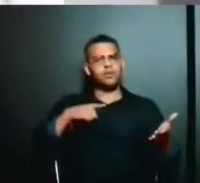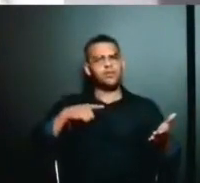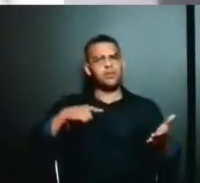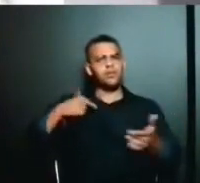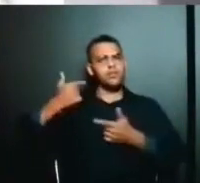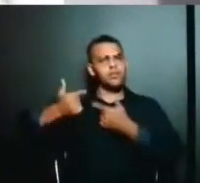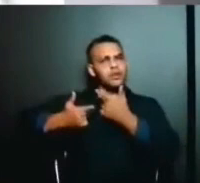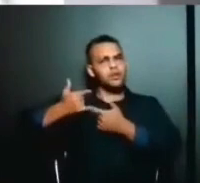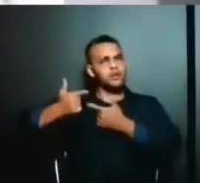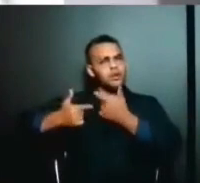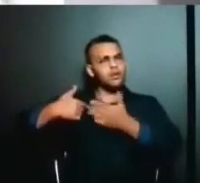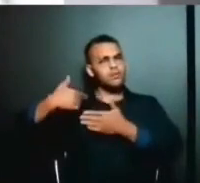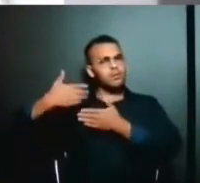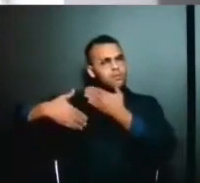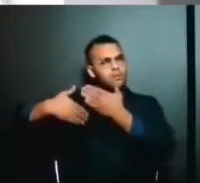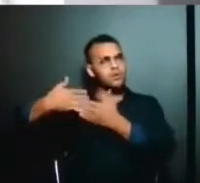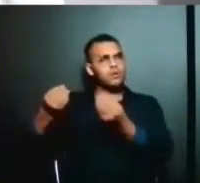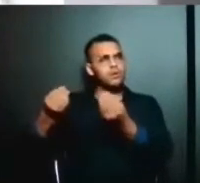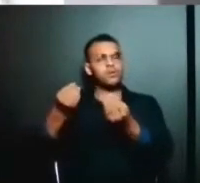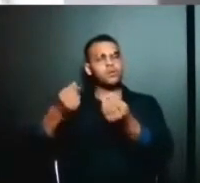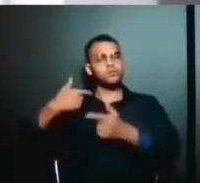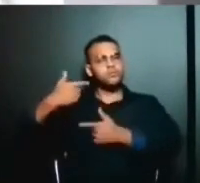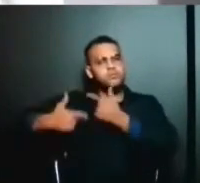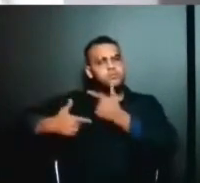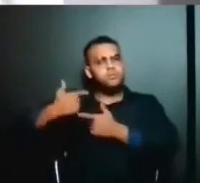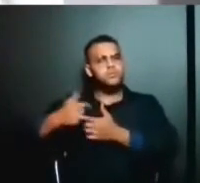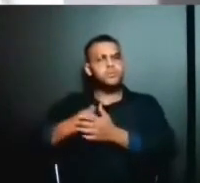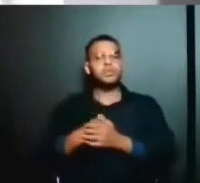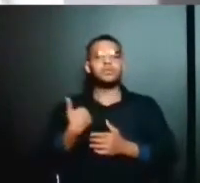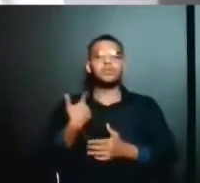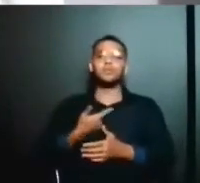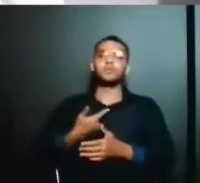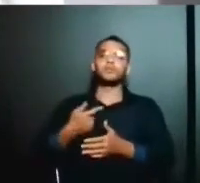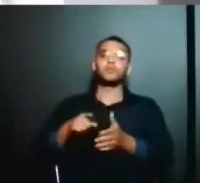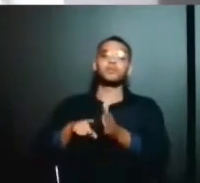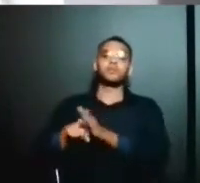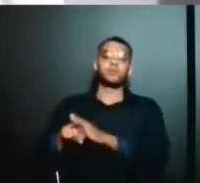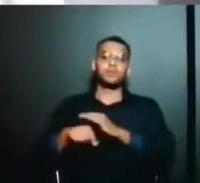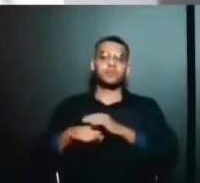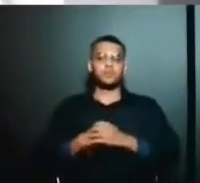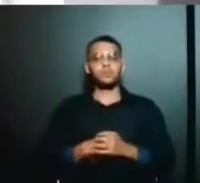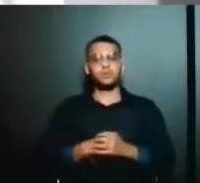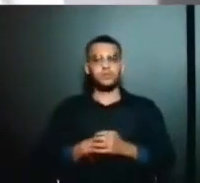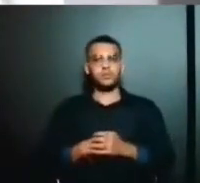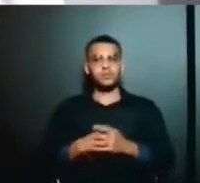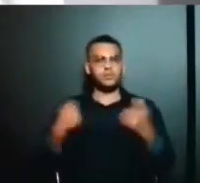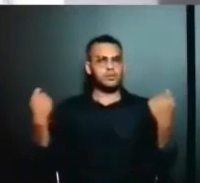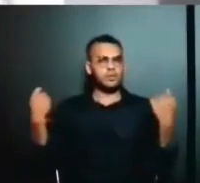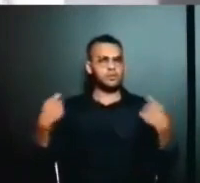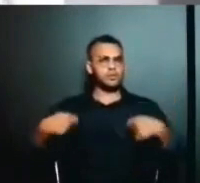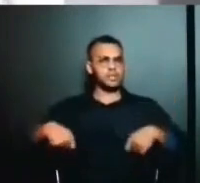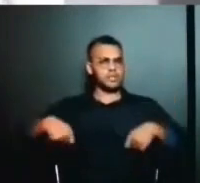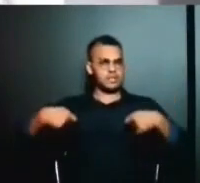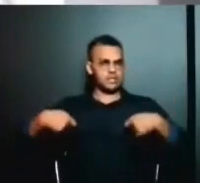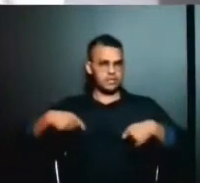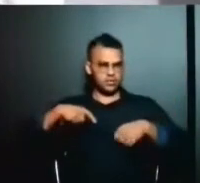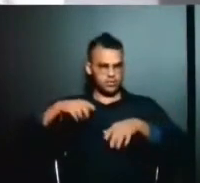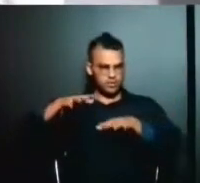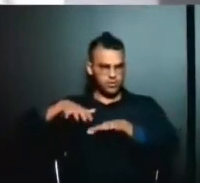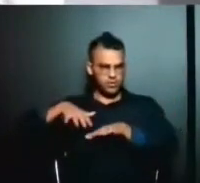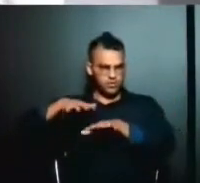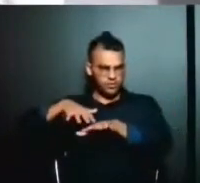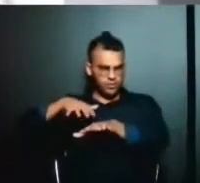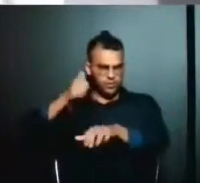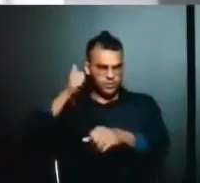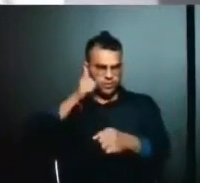intensa nesse aspecto. Então, reiterando a nossa pergunta, precisamos do movimento feminista para conseguir um